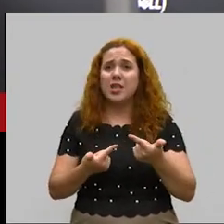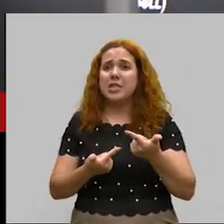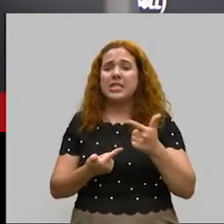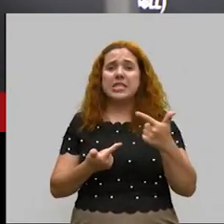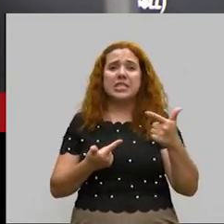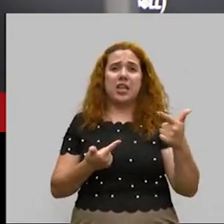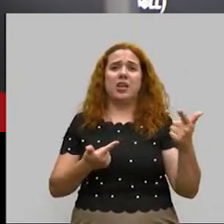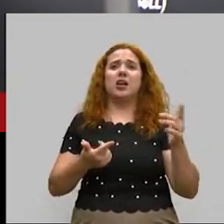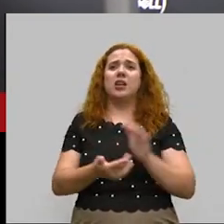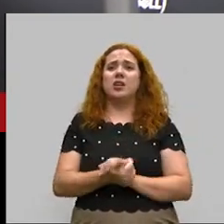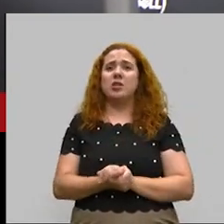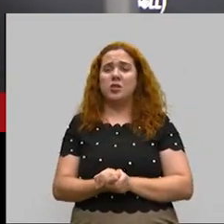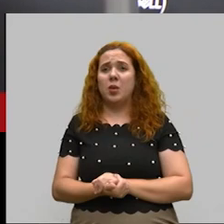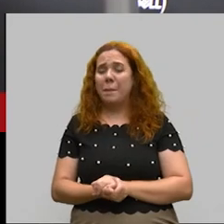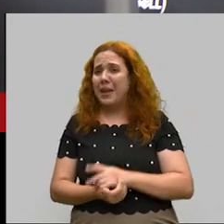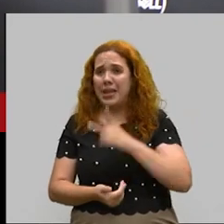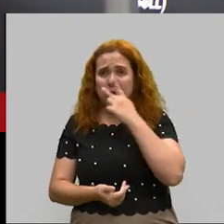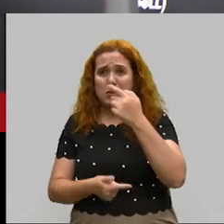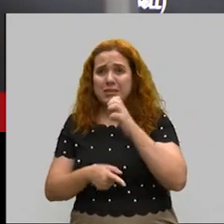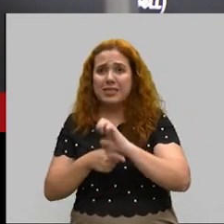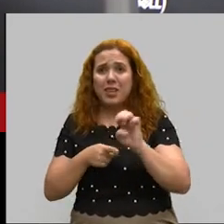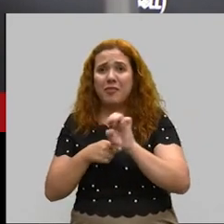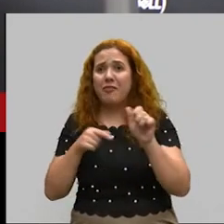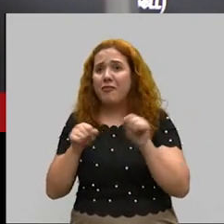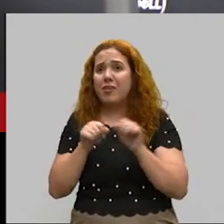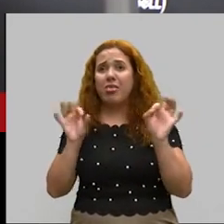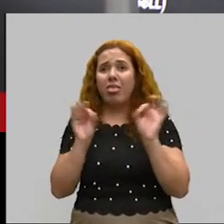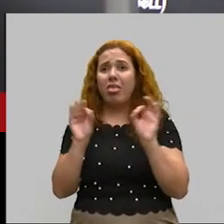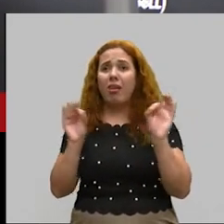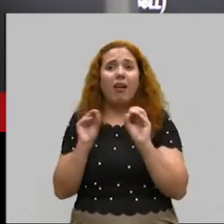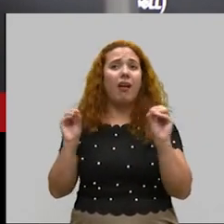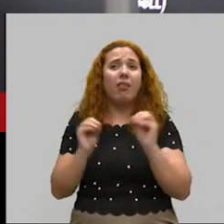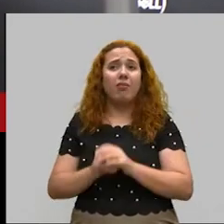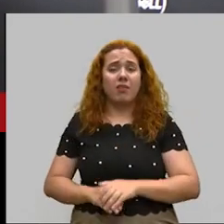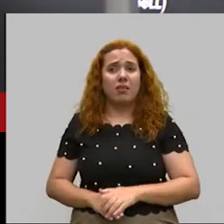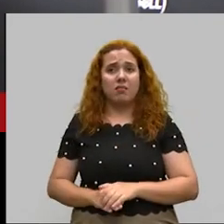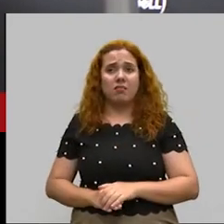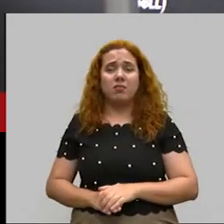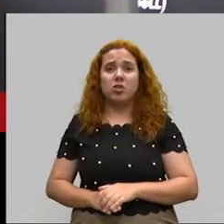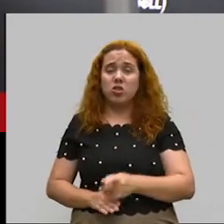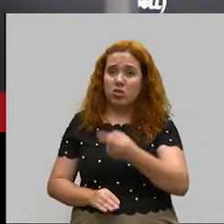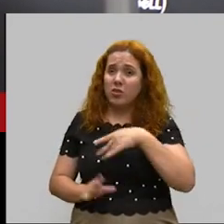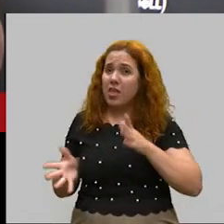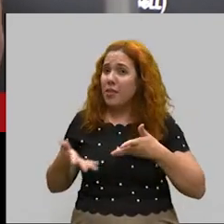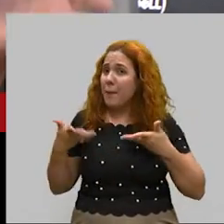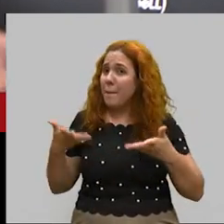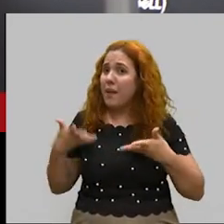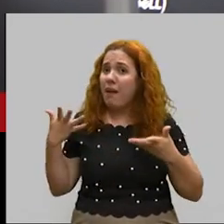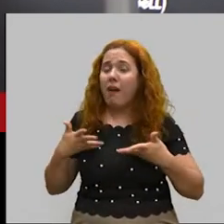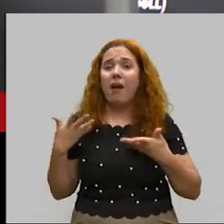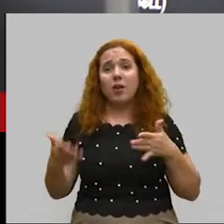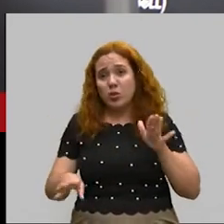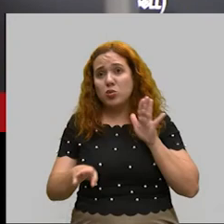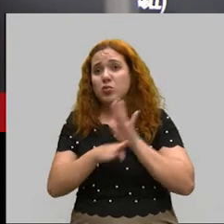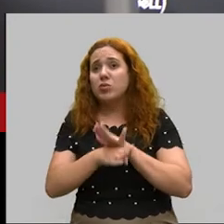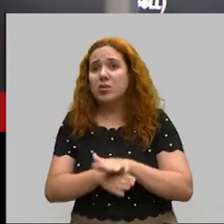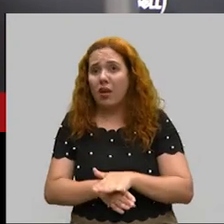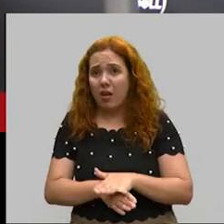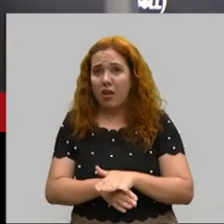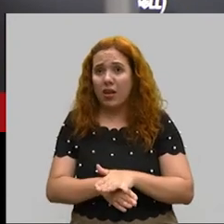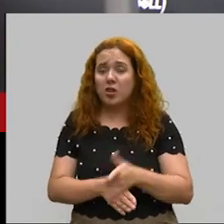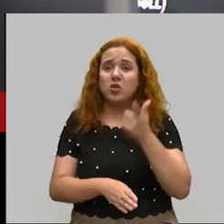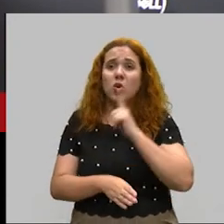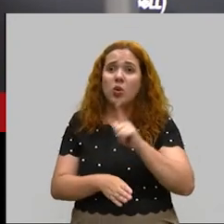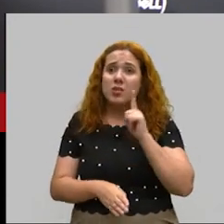onde eu trilho por onde a gente trilha então nós estamos muito animados João a oferecer isso nós temos condição